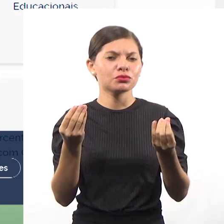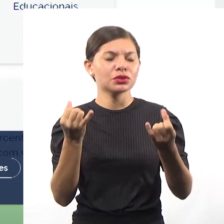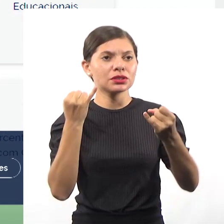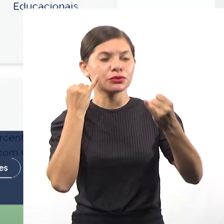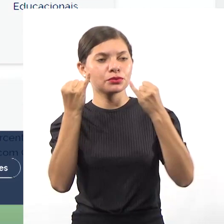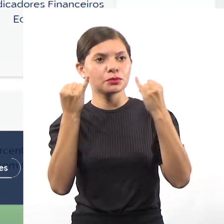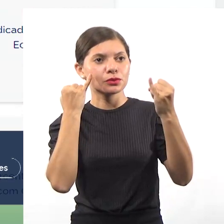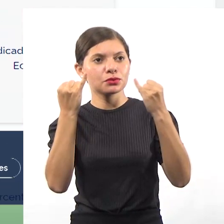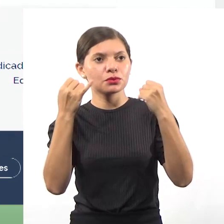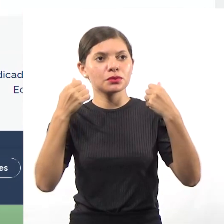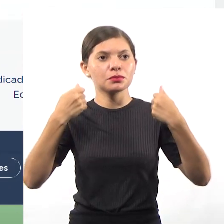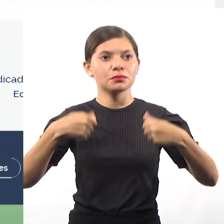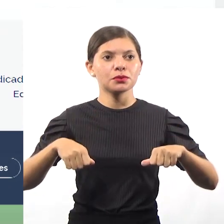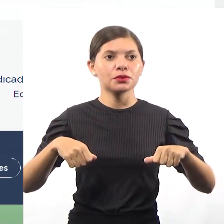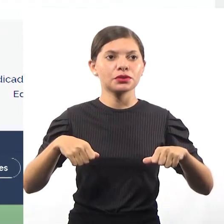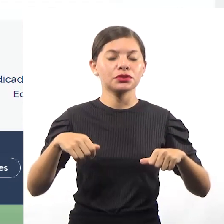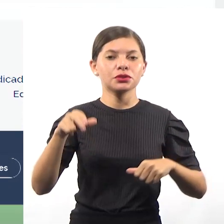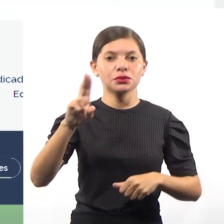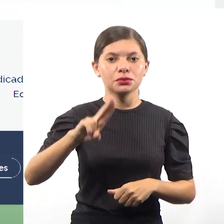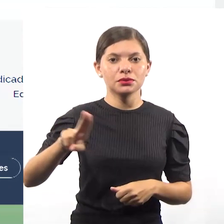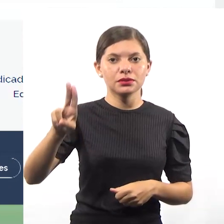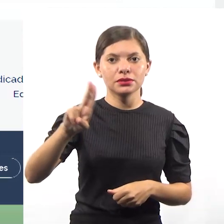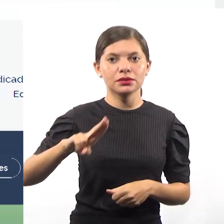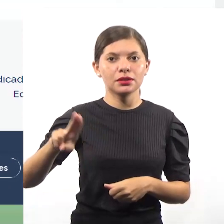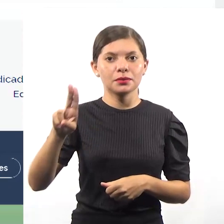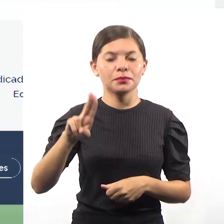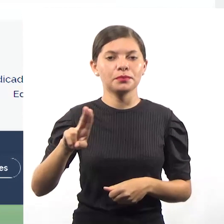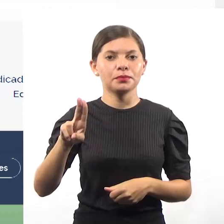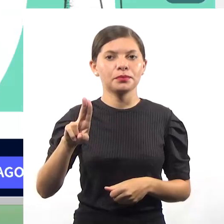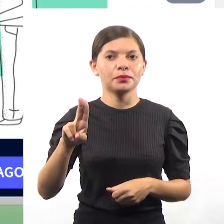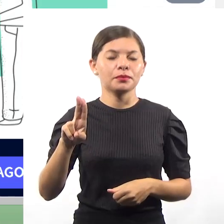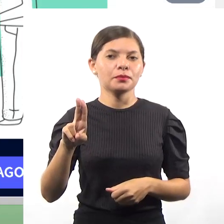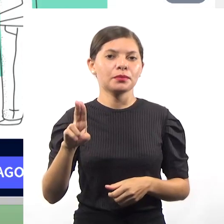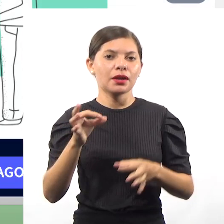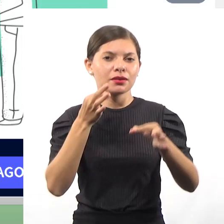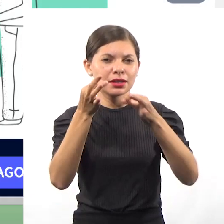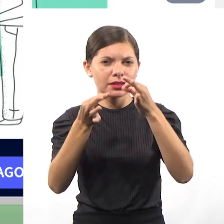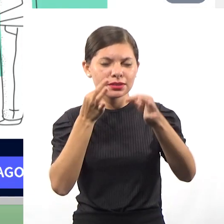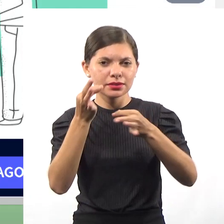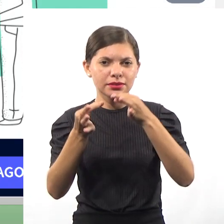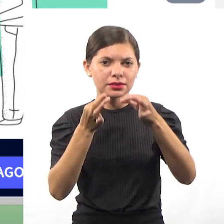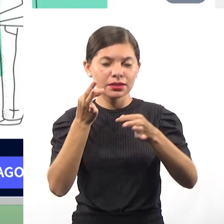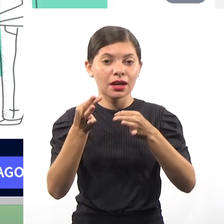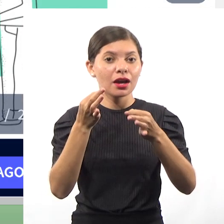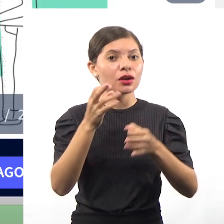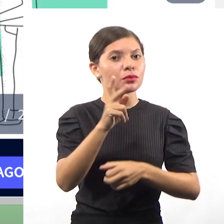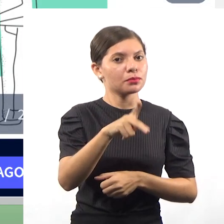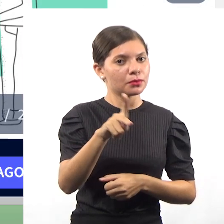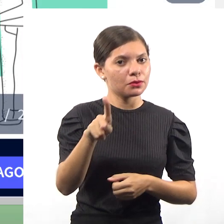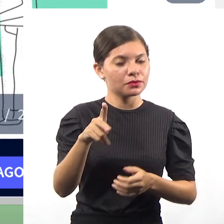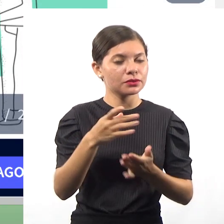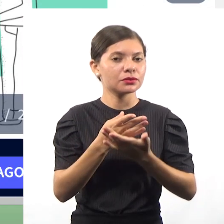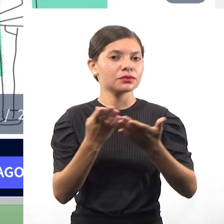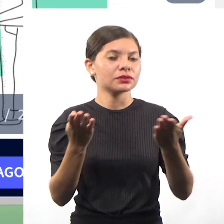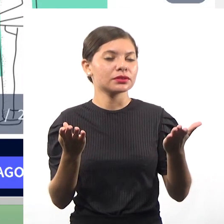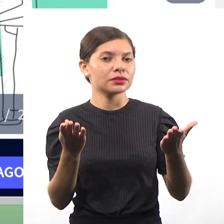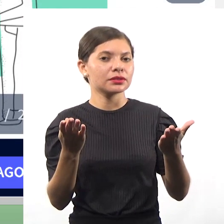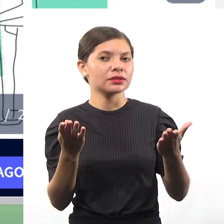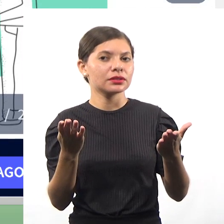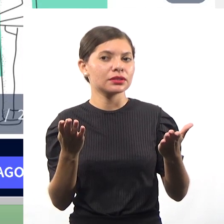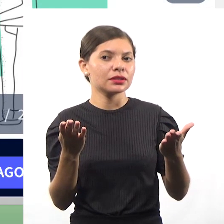você pode usar aqui para justamente desenvolver o seu senso crítico enquanto professor